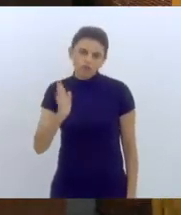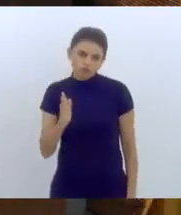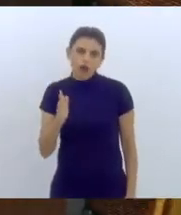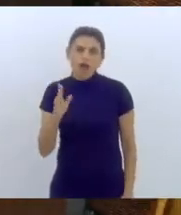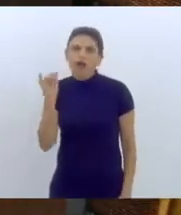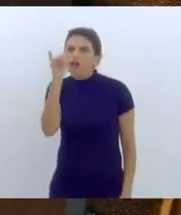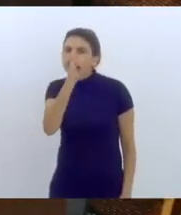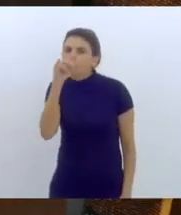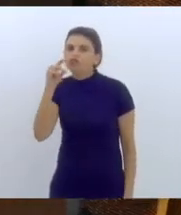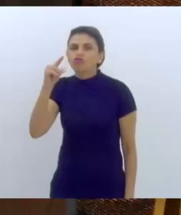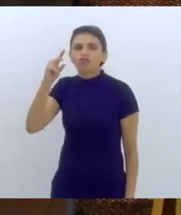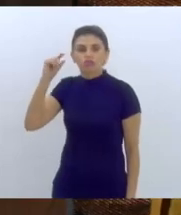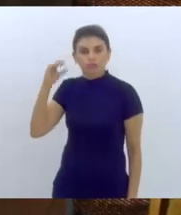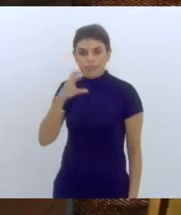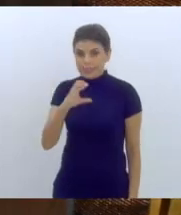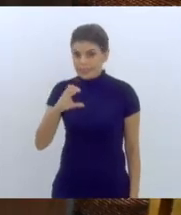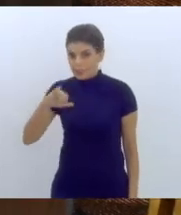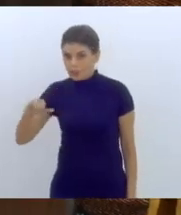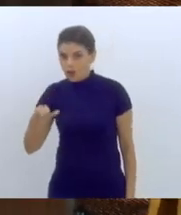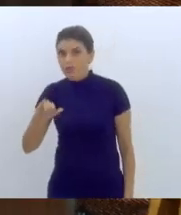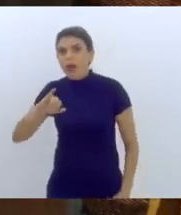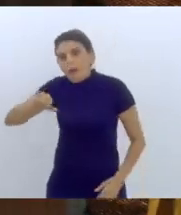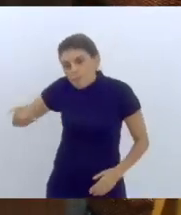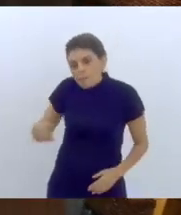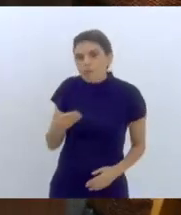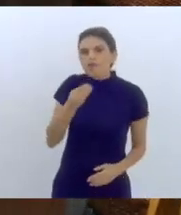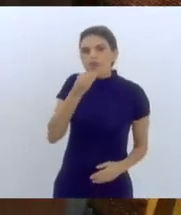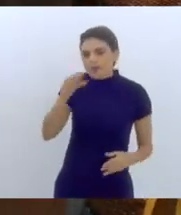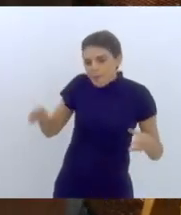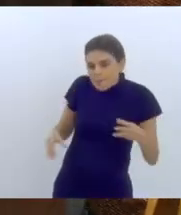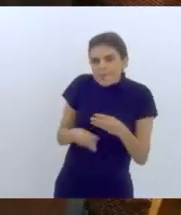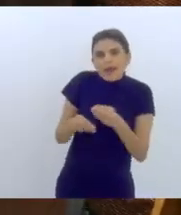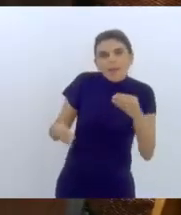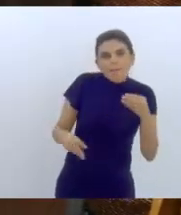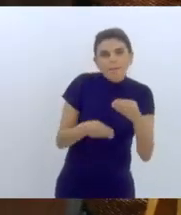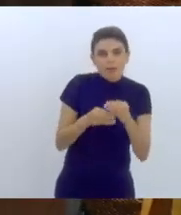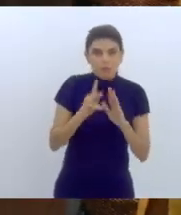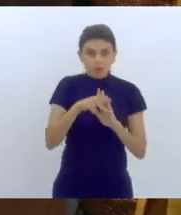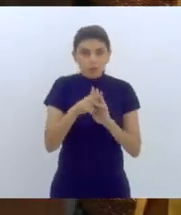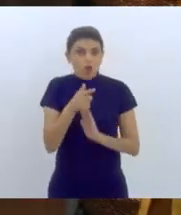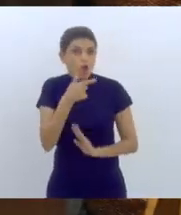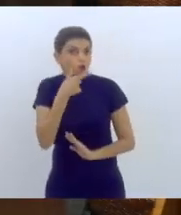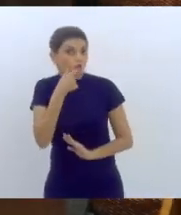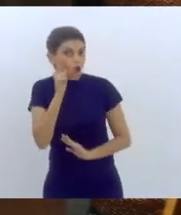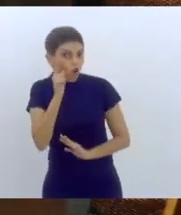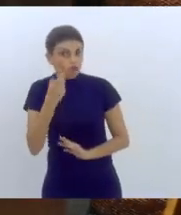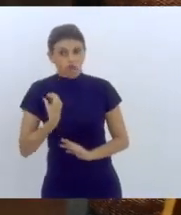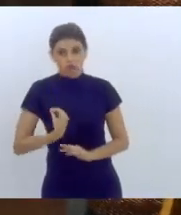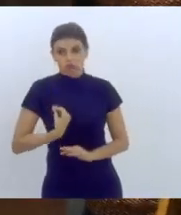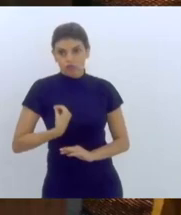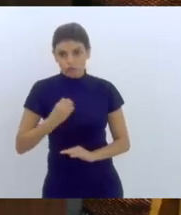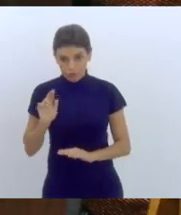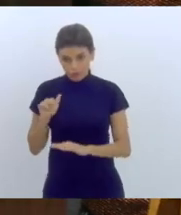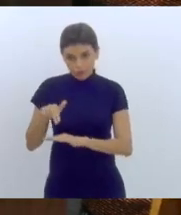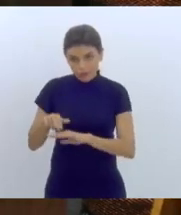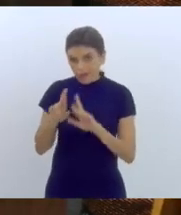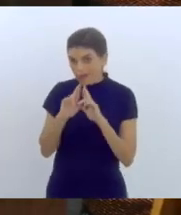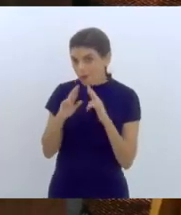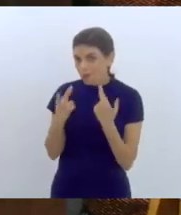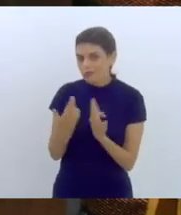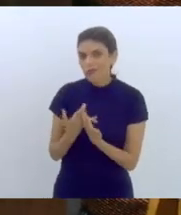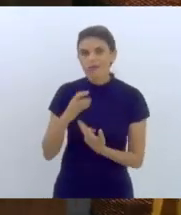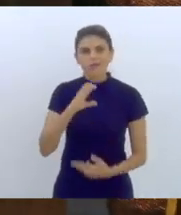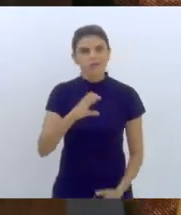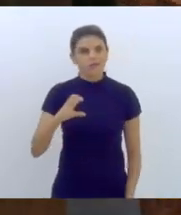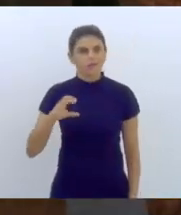CCJ de sempre aproveitar os projetos, se é possível. Aliás, eu ontem estava numa reunião da CCJ